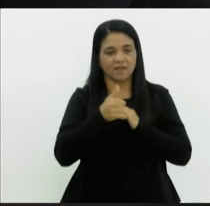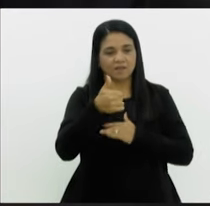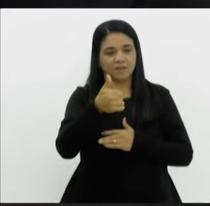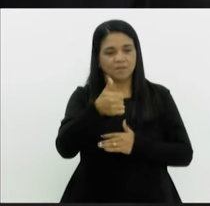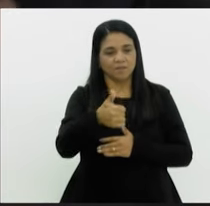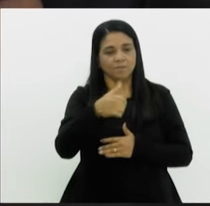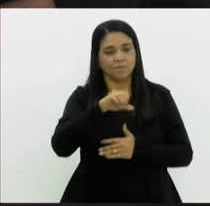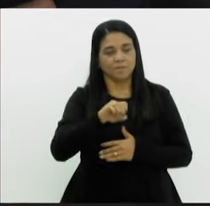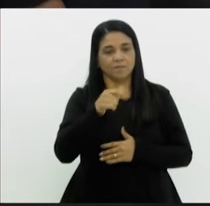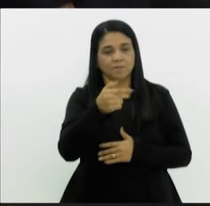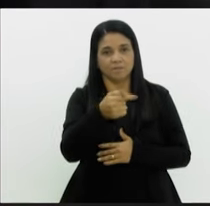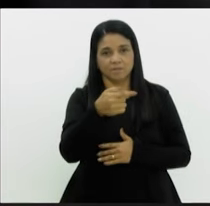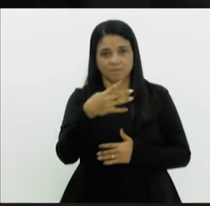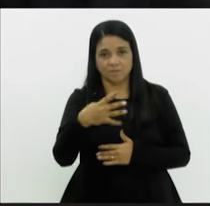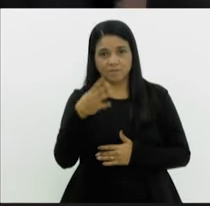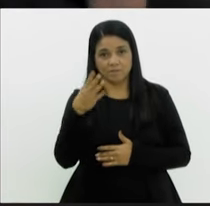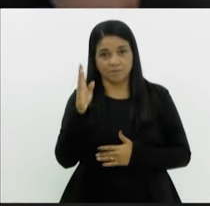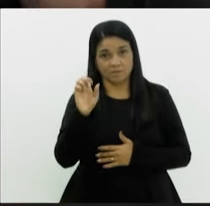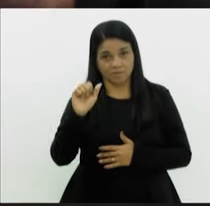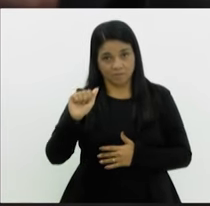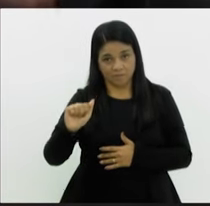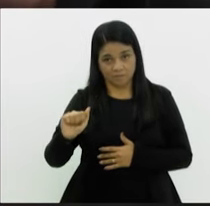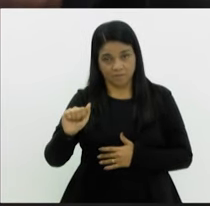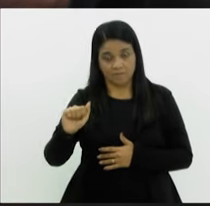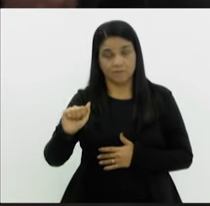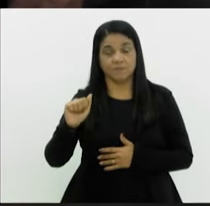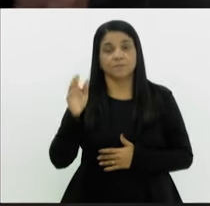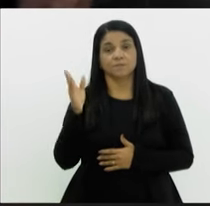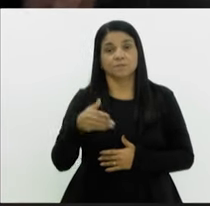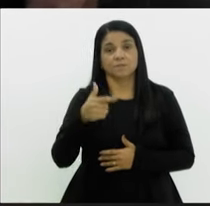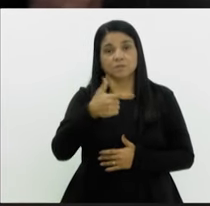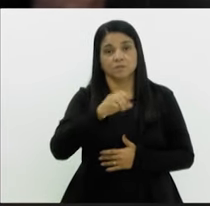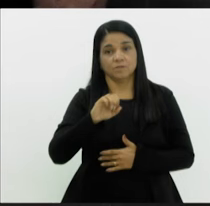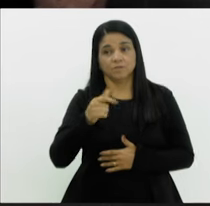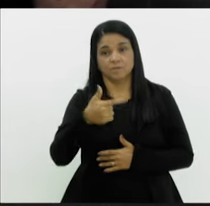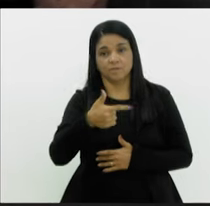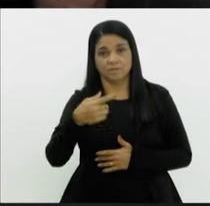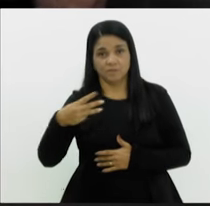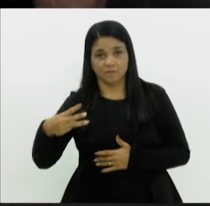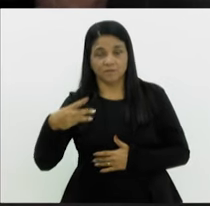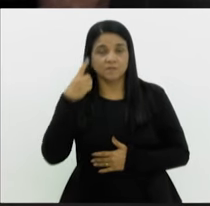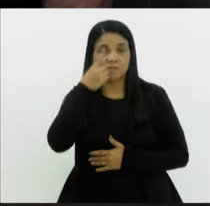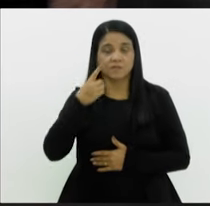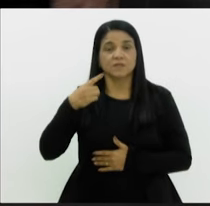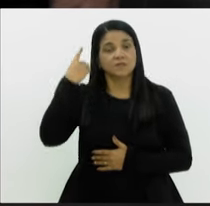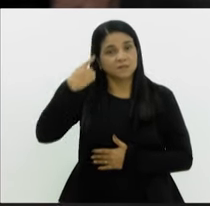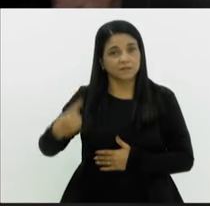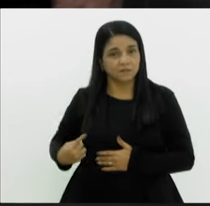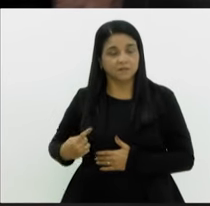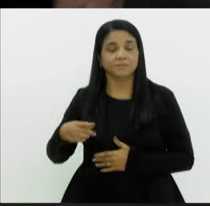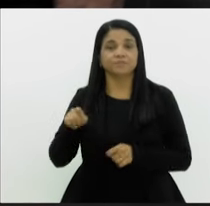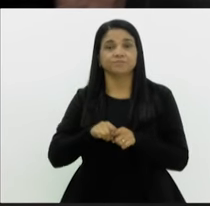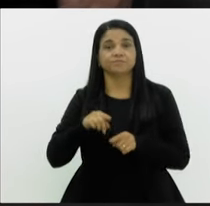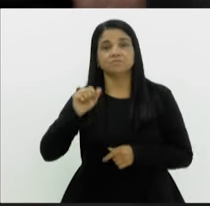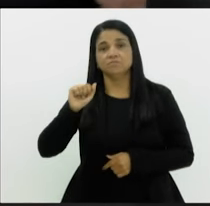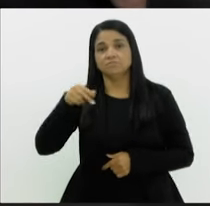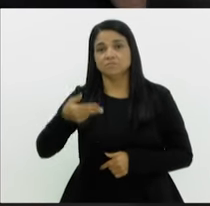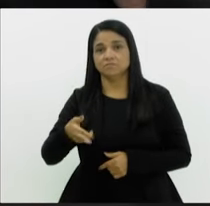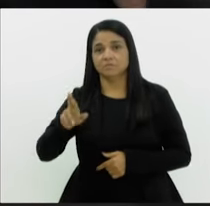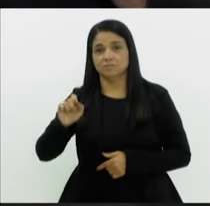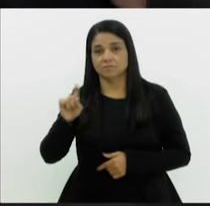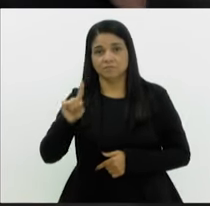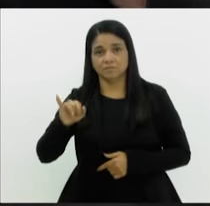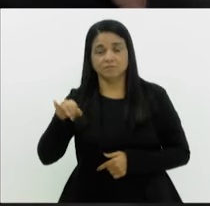número 1074-A de 2023, de autoria dos deputados Dani Monteiro, Andrezinho Siciliano,